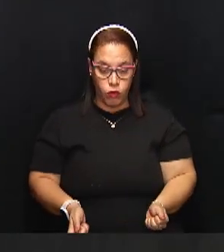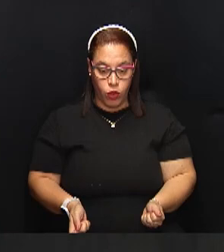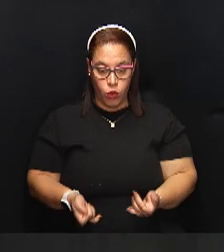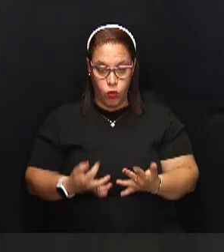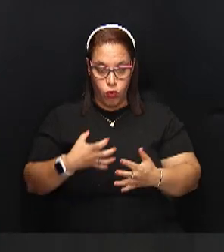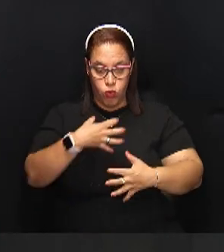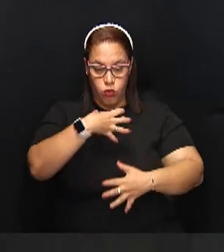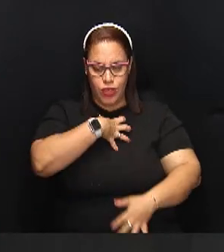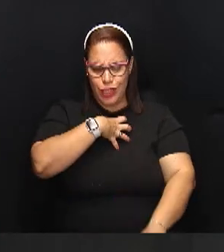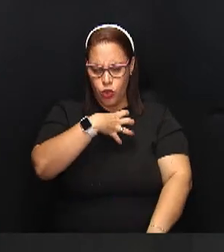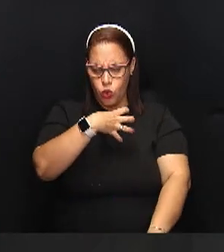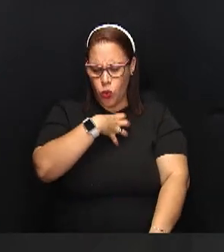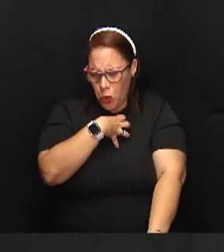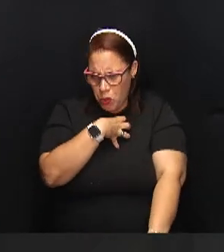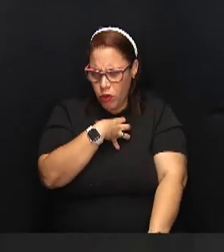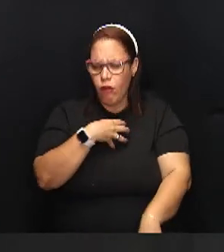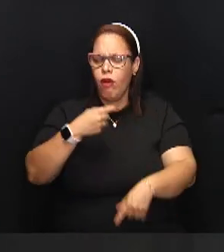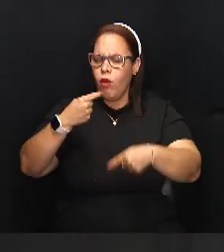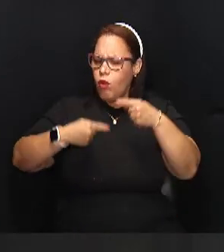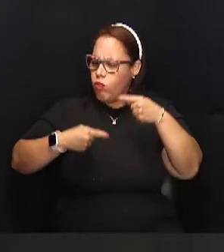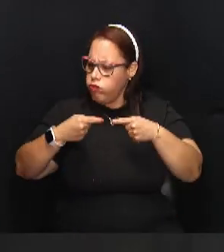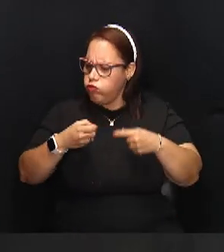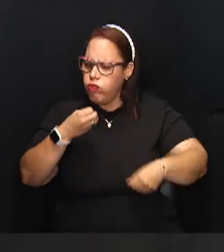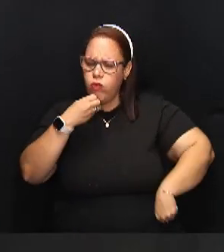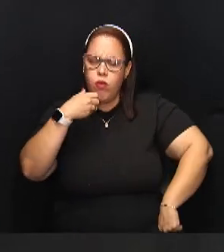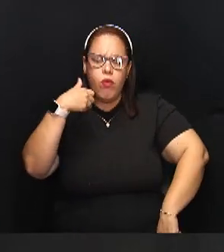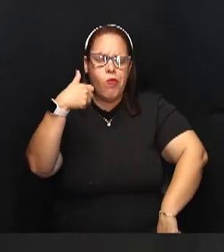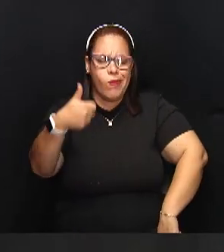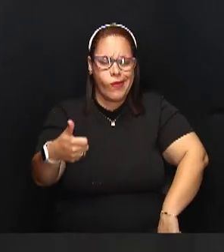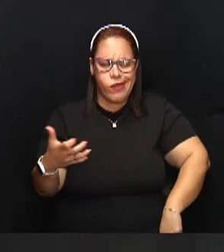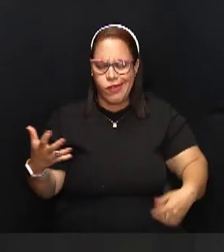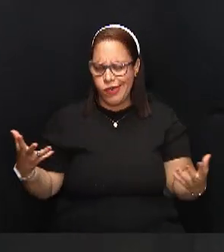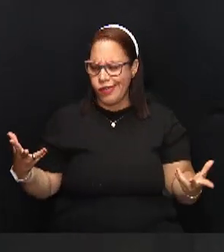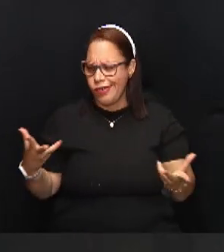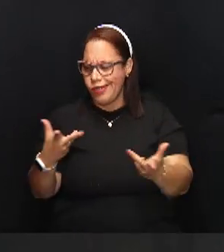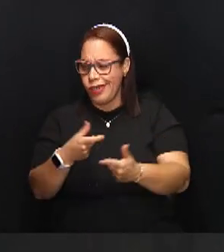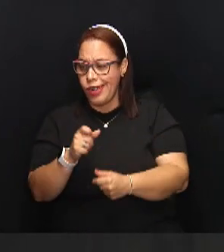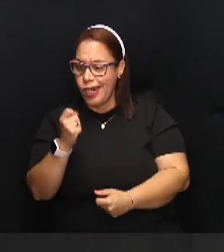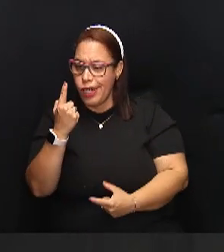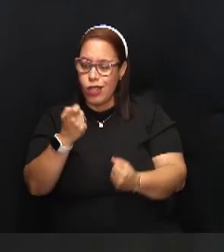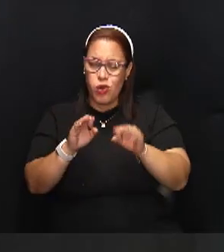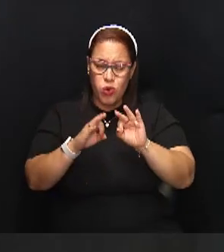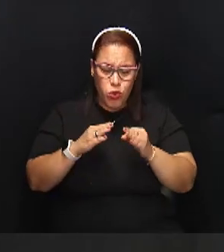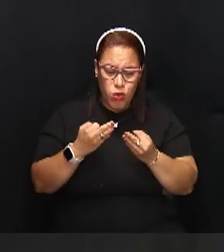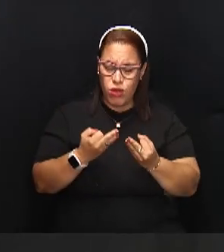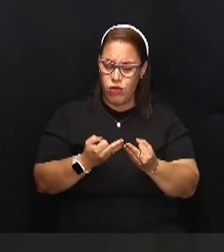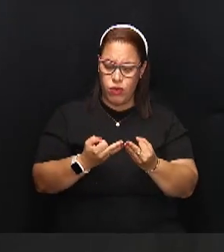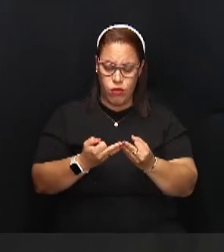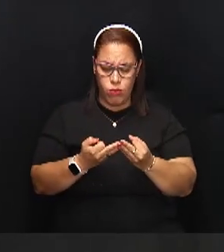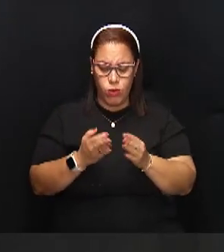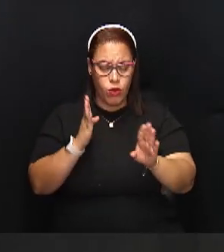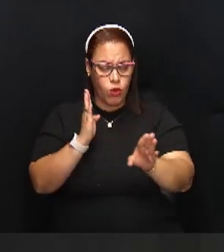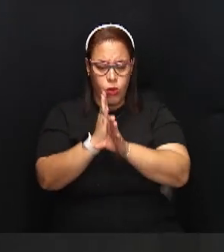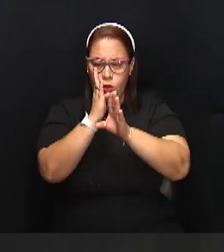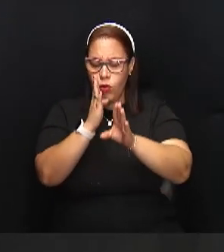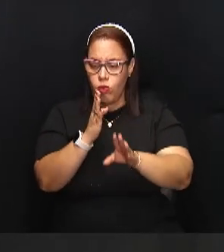manifestações, e foi um debate muito rico, né? Porque algumas famílias se deparam